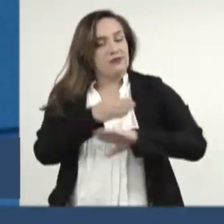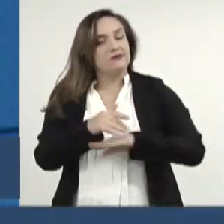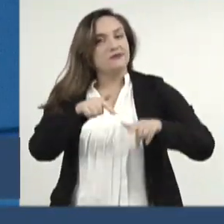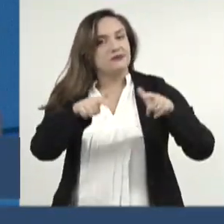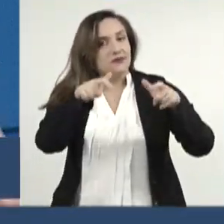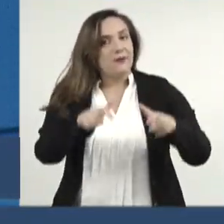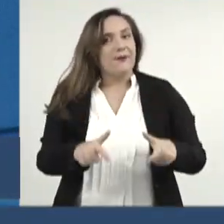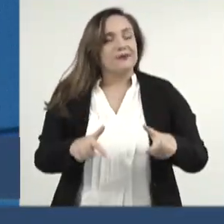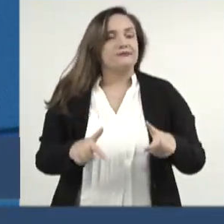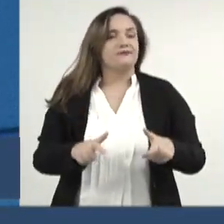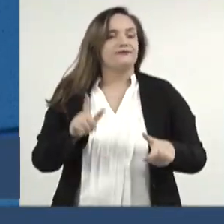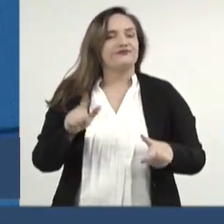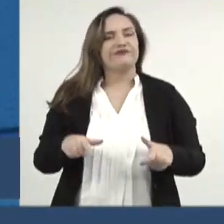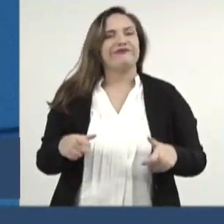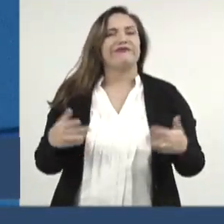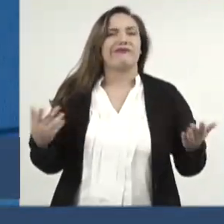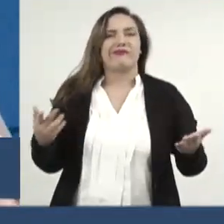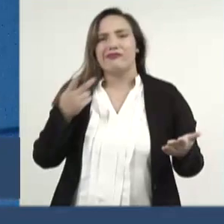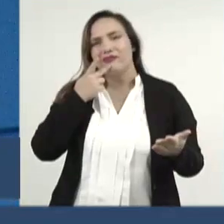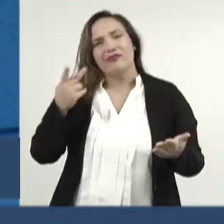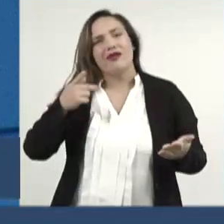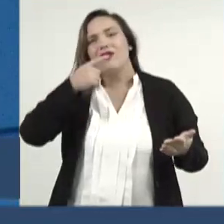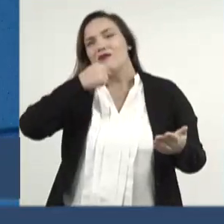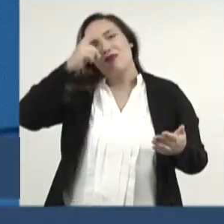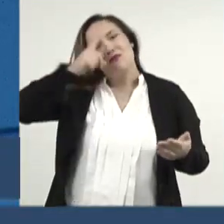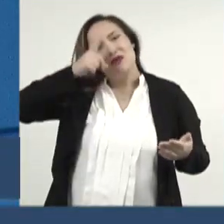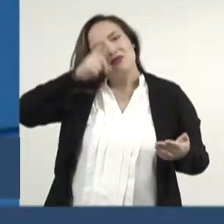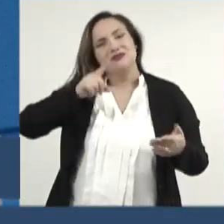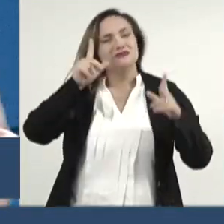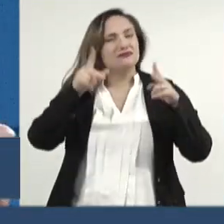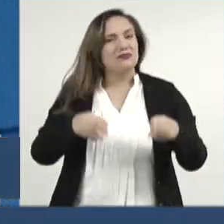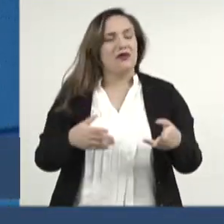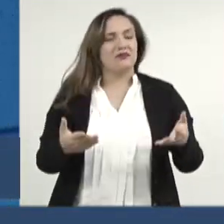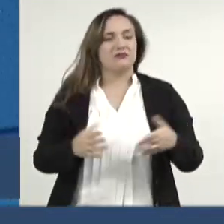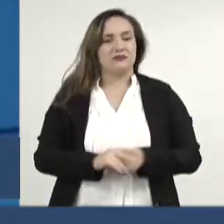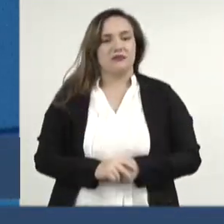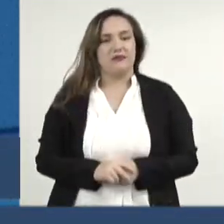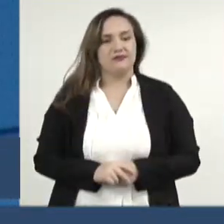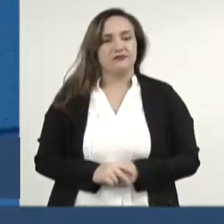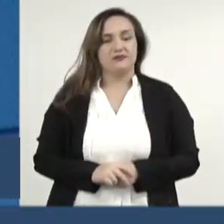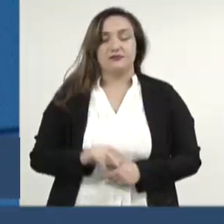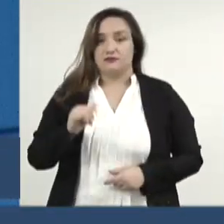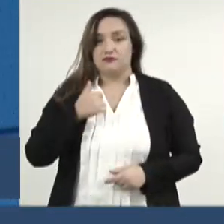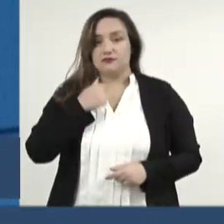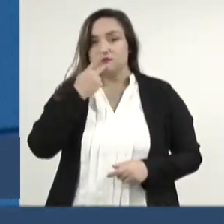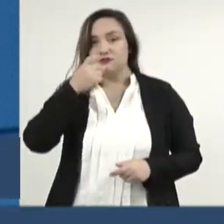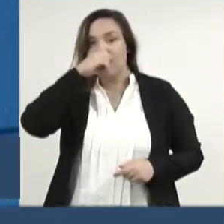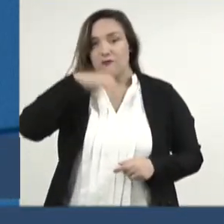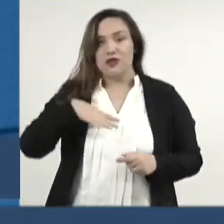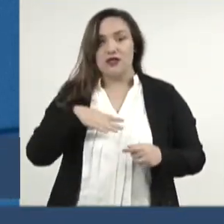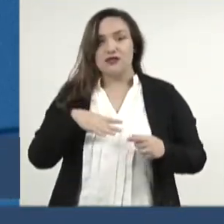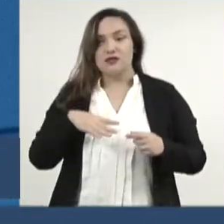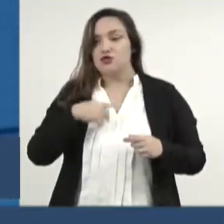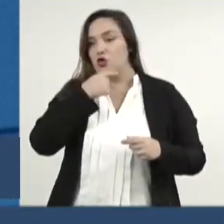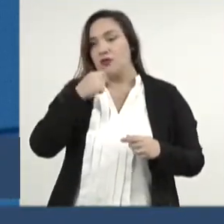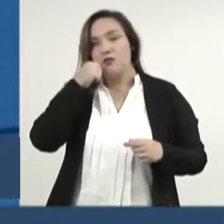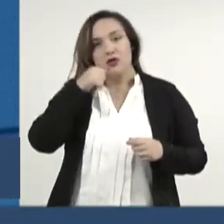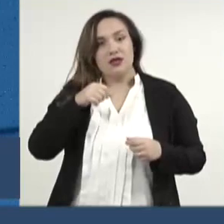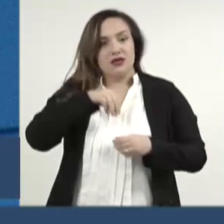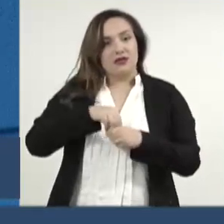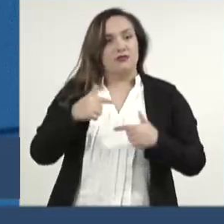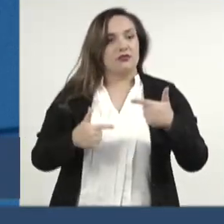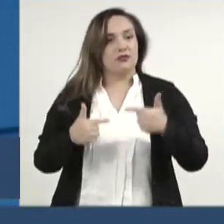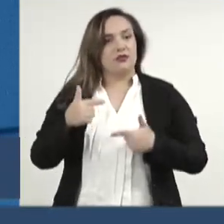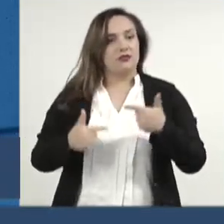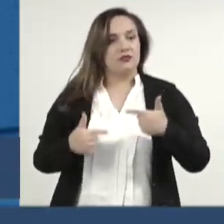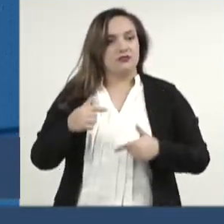deparar com um caso de machismo como esse. E aí, quando a gente fala de violência de gênero na política, tem pessoas que acham,